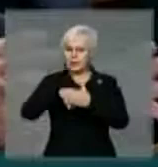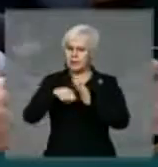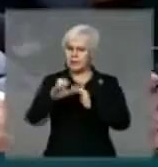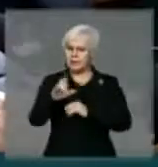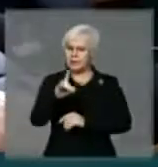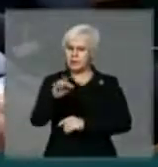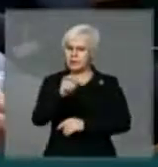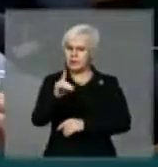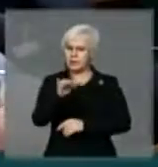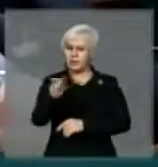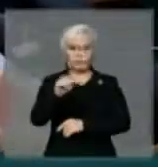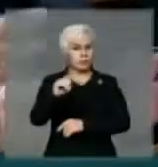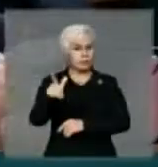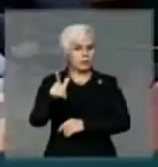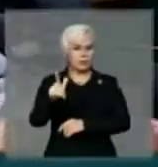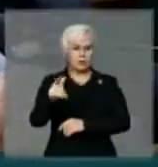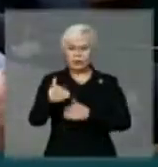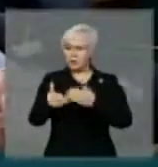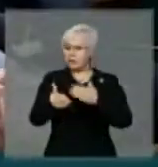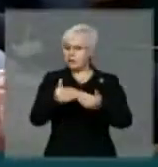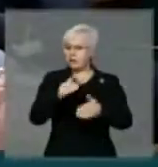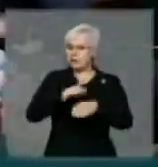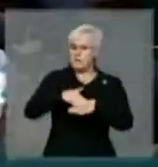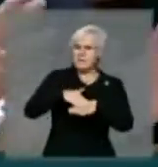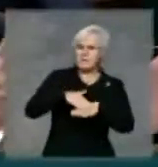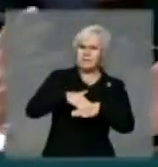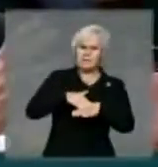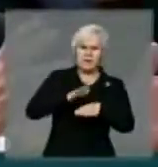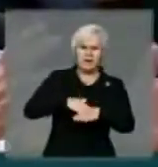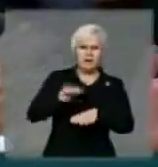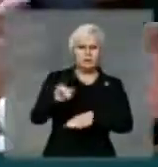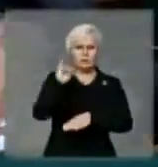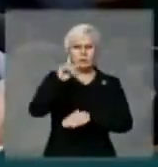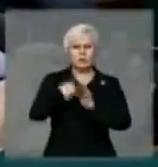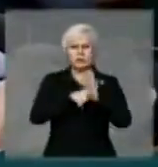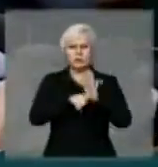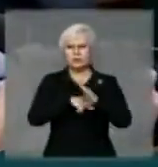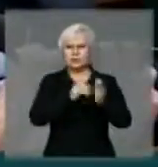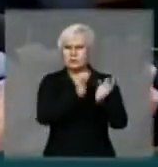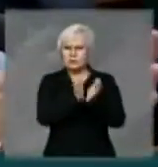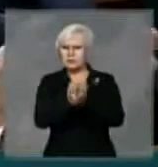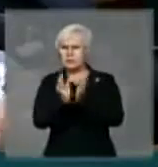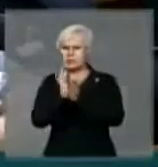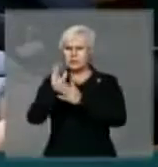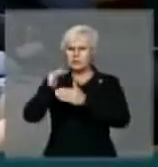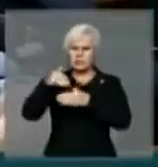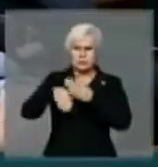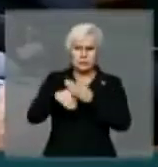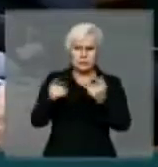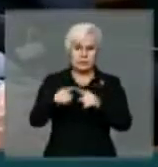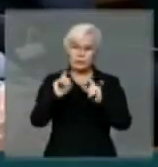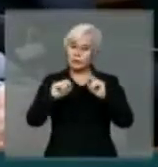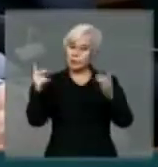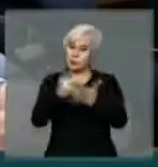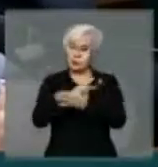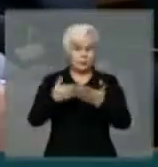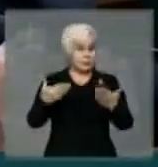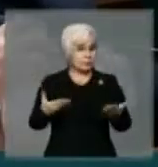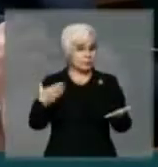de partidos, está acima de ideologias, está acima de eleições. Mas, lamentavelmente, o que se deu,